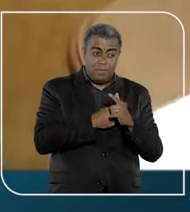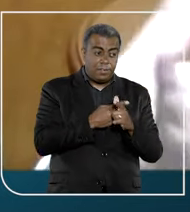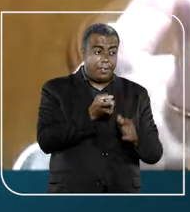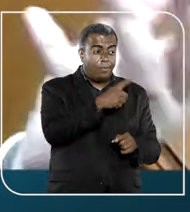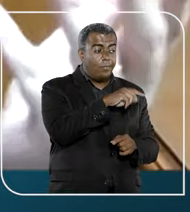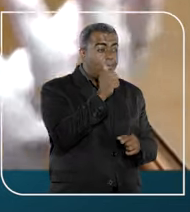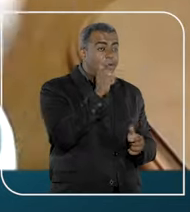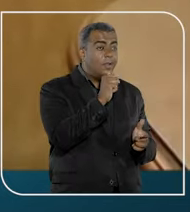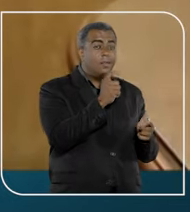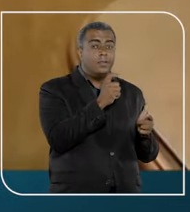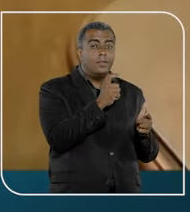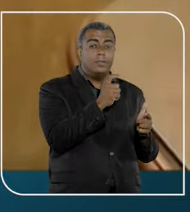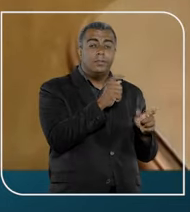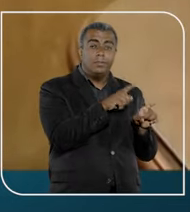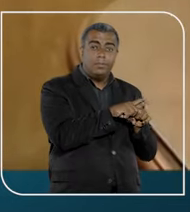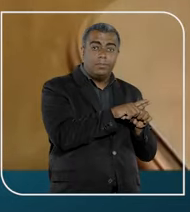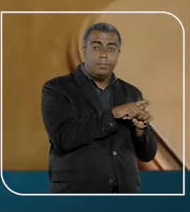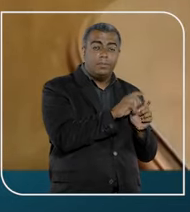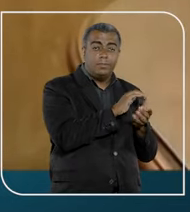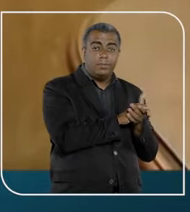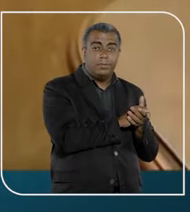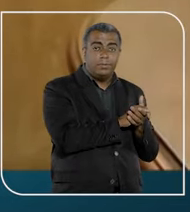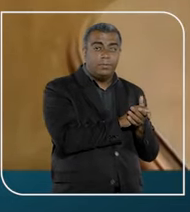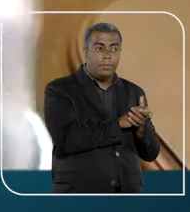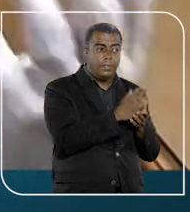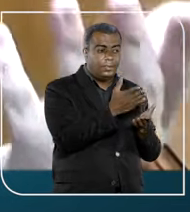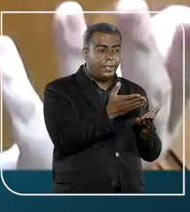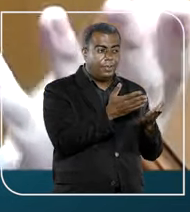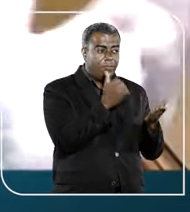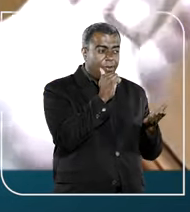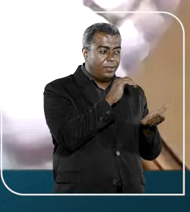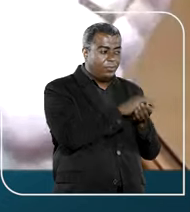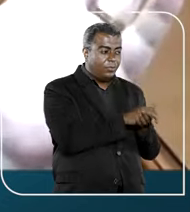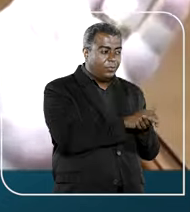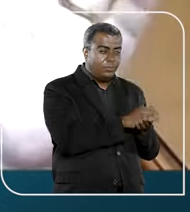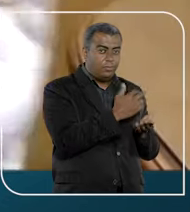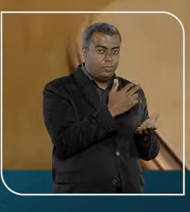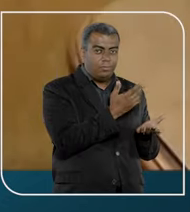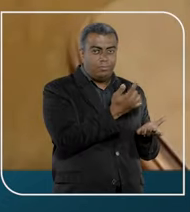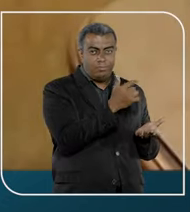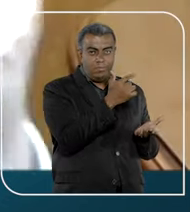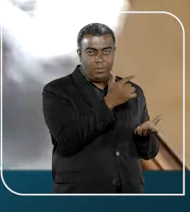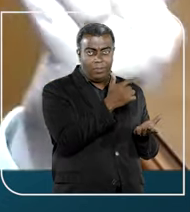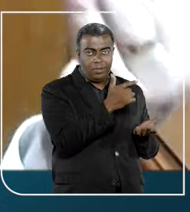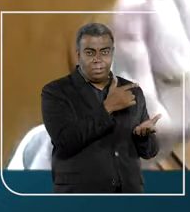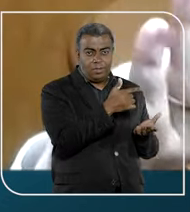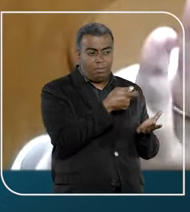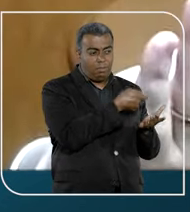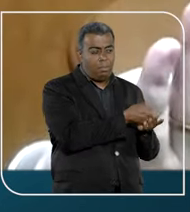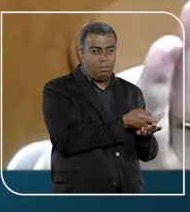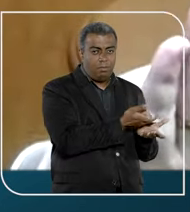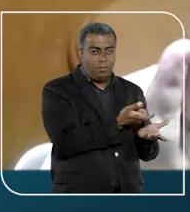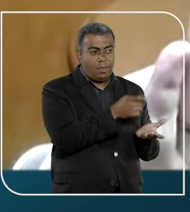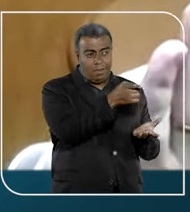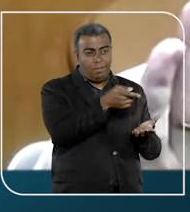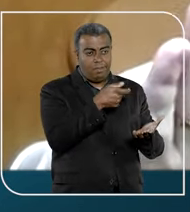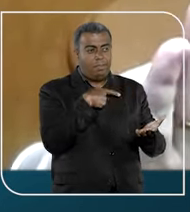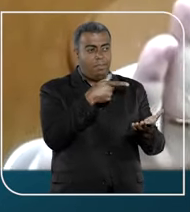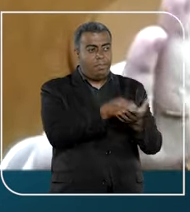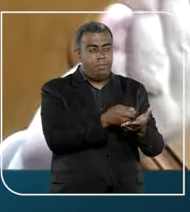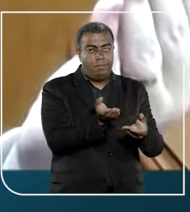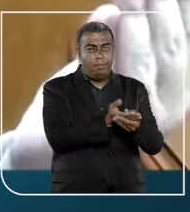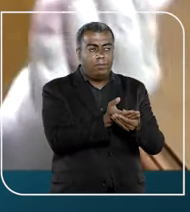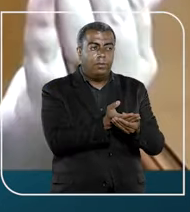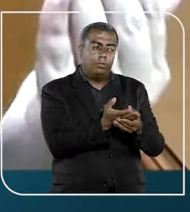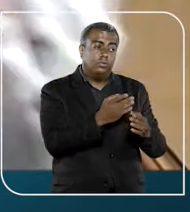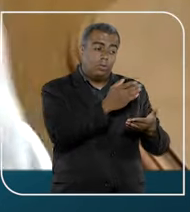dele. Mas como a esposa dele não é executada, eu vou penhorar, em regra, só a metade dele,